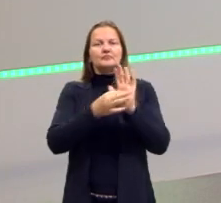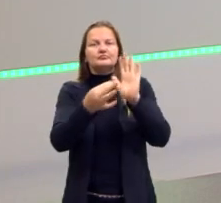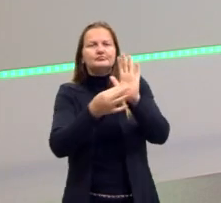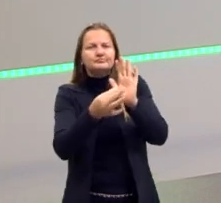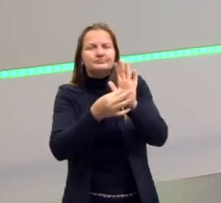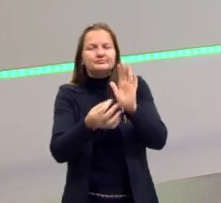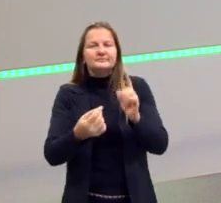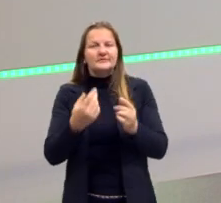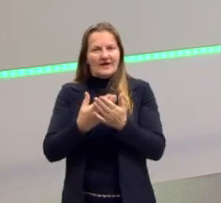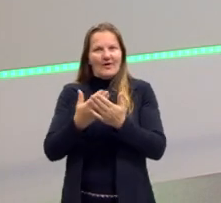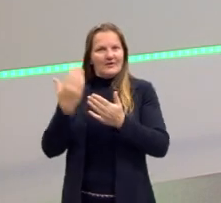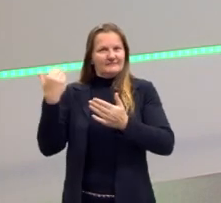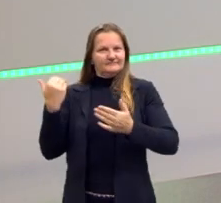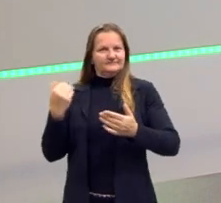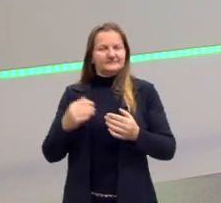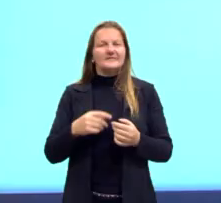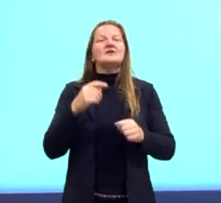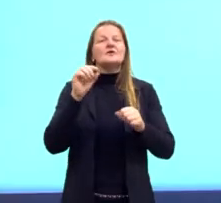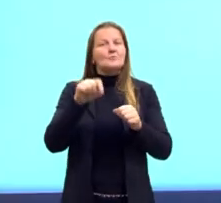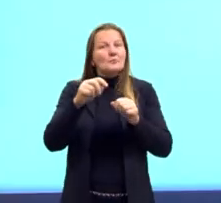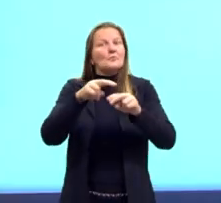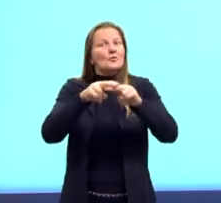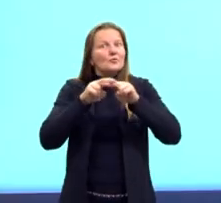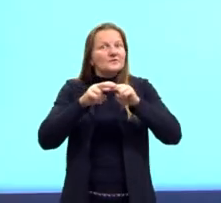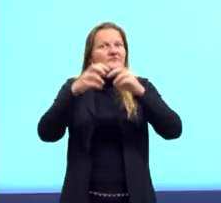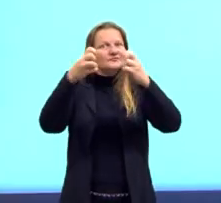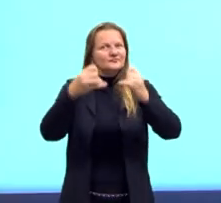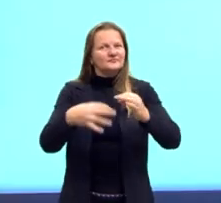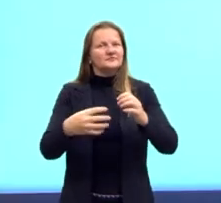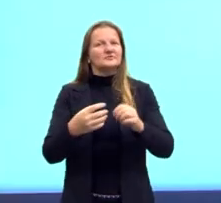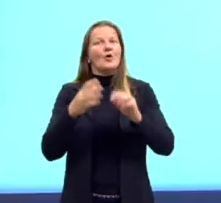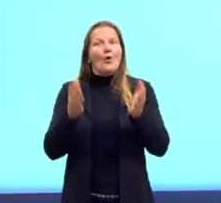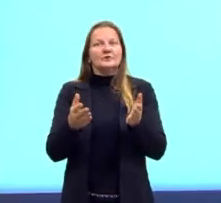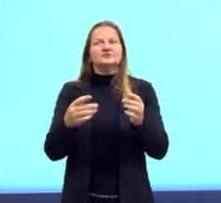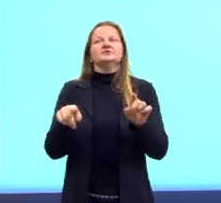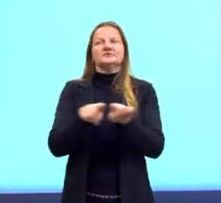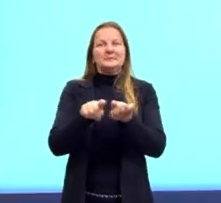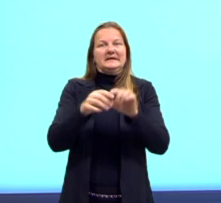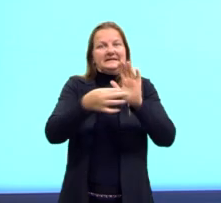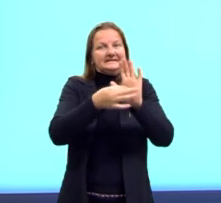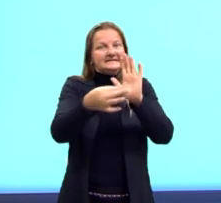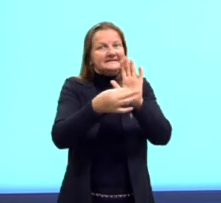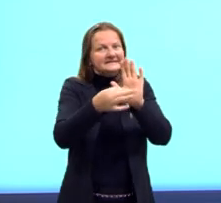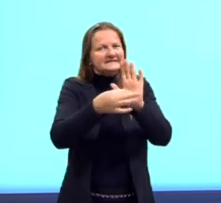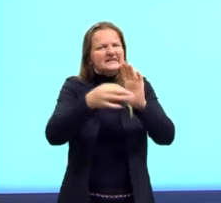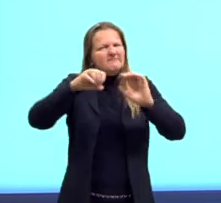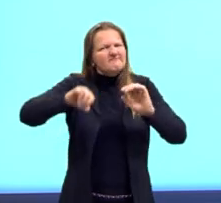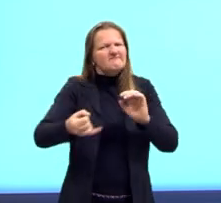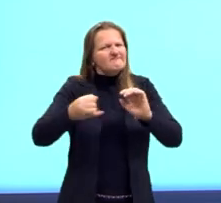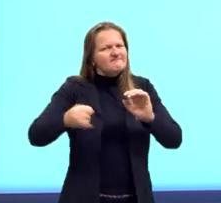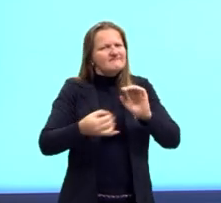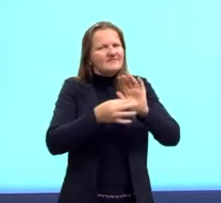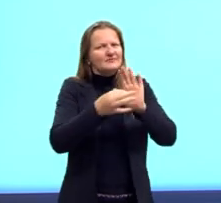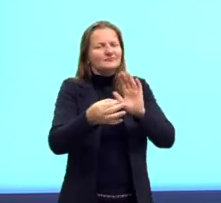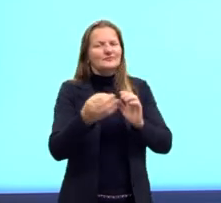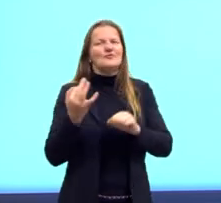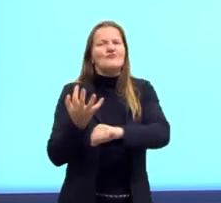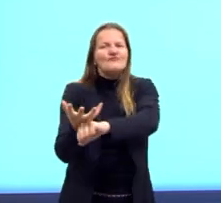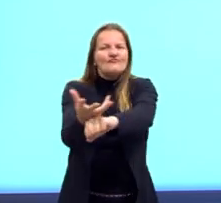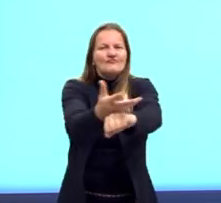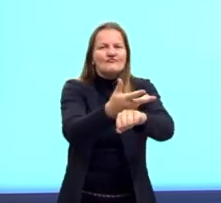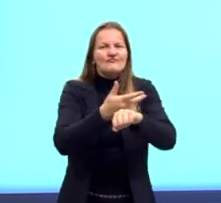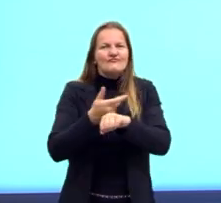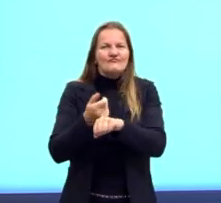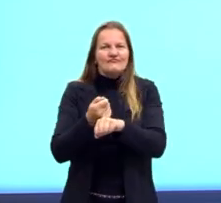E é exatamente aí que a gente vai entrar e é possível sim convencer o outro